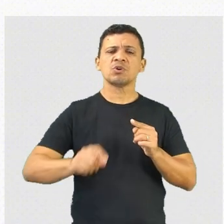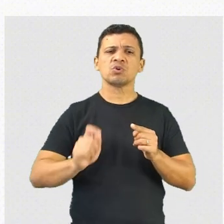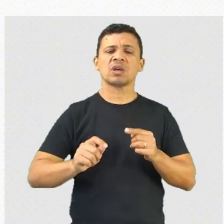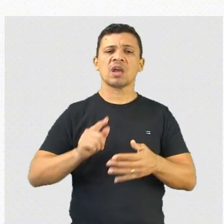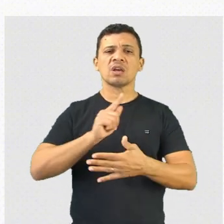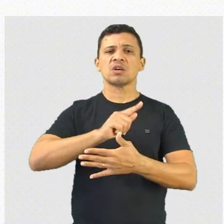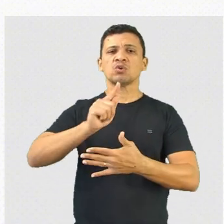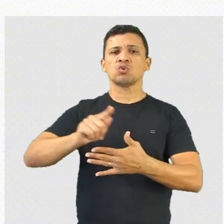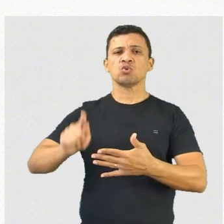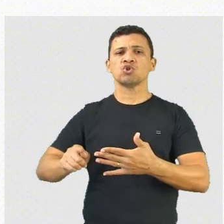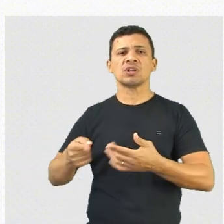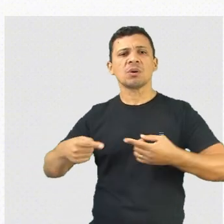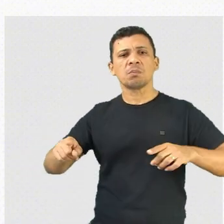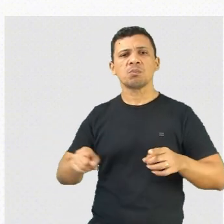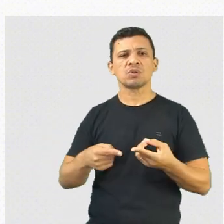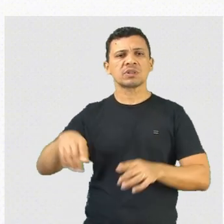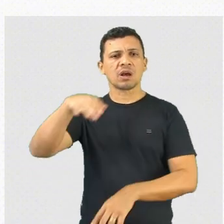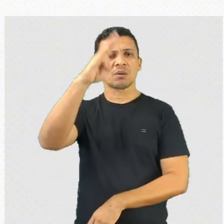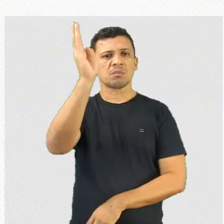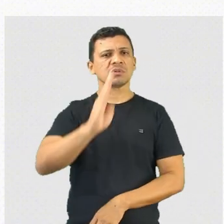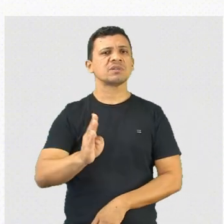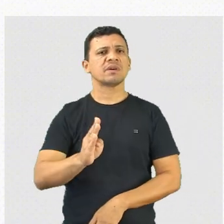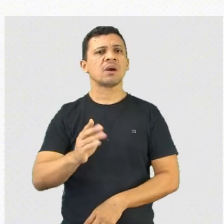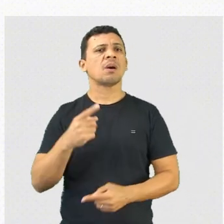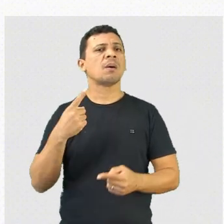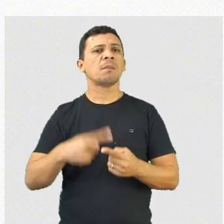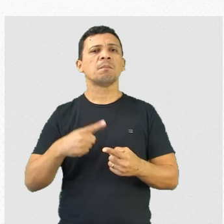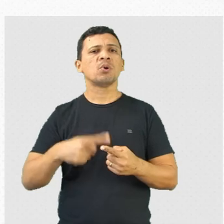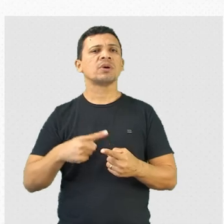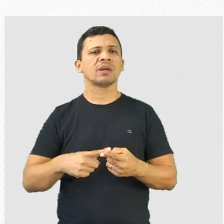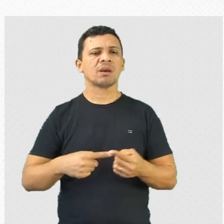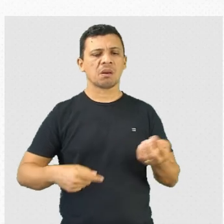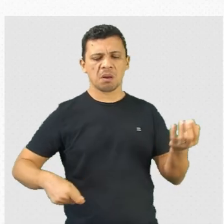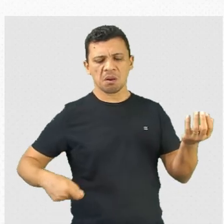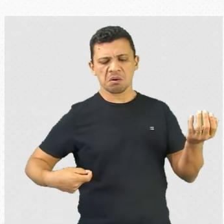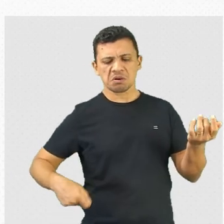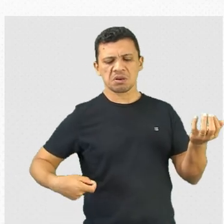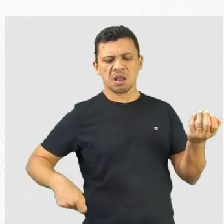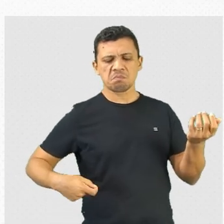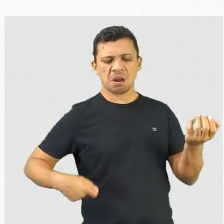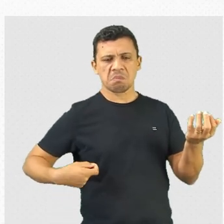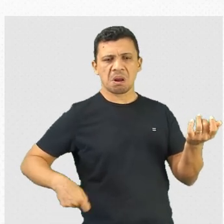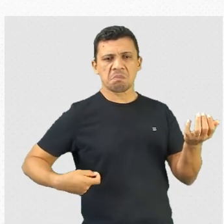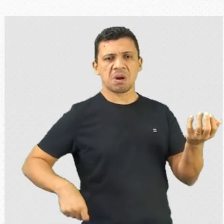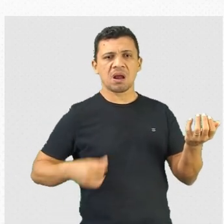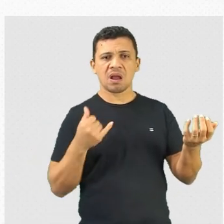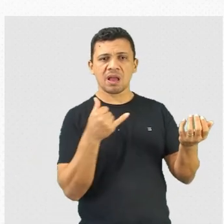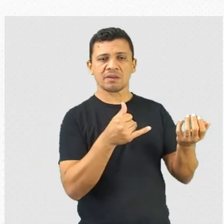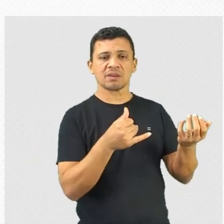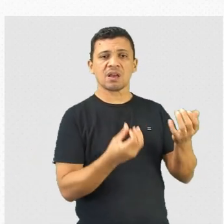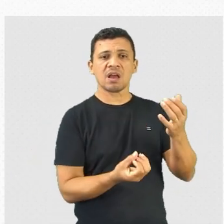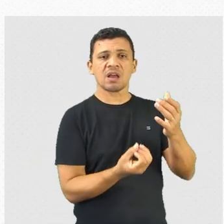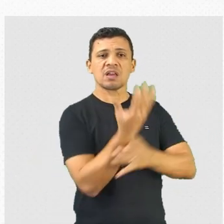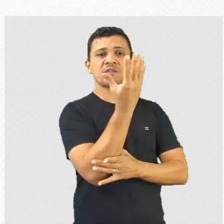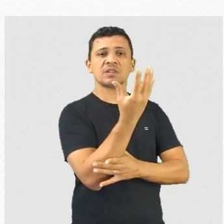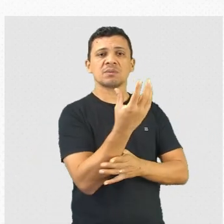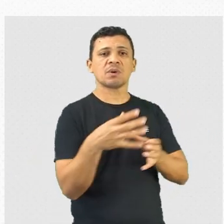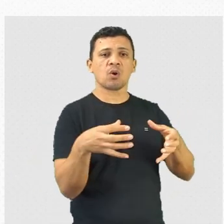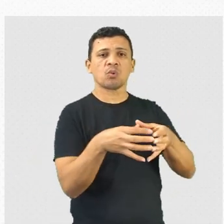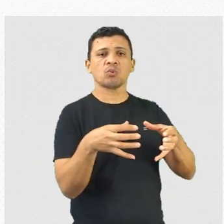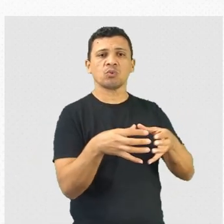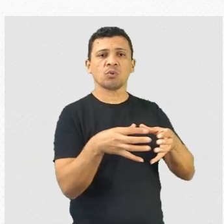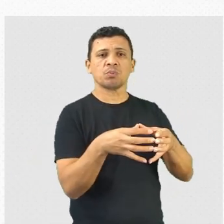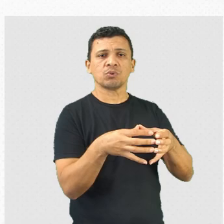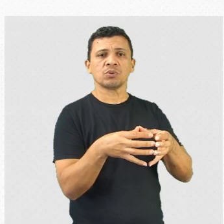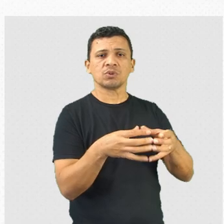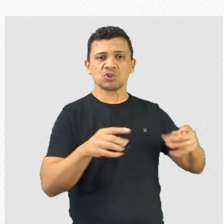gêneros musicais brasileiros, porque a guitarra elétrica, por ser uma invencionice, por exemplo, das bandas norte-americanas, era